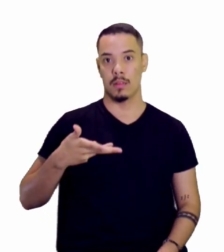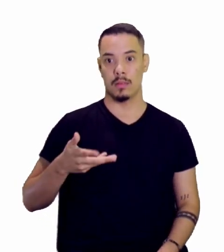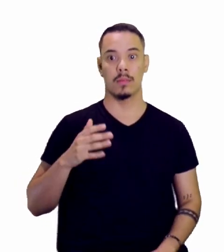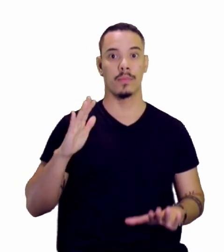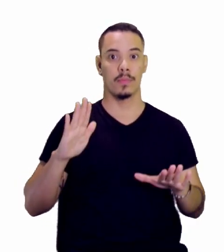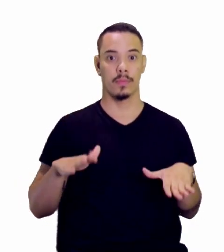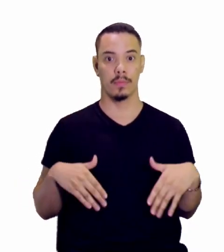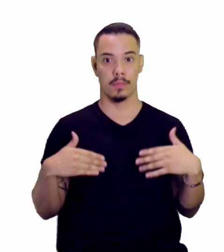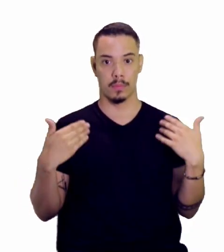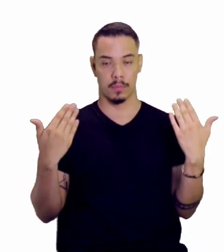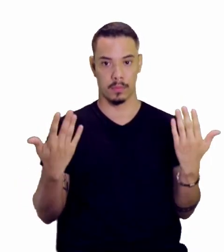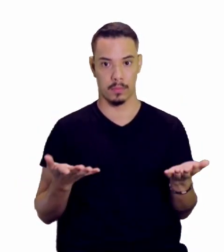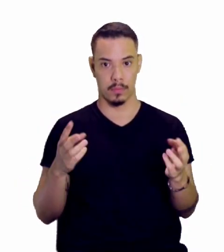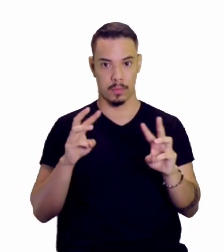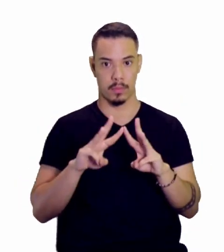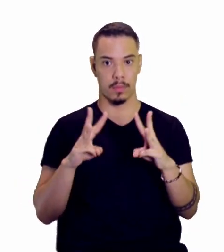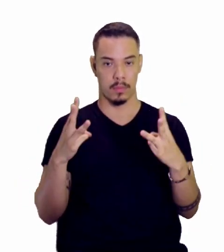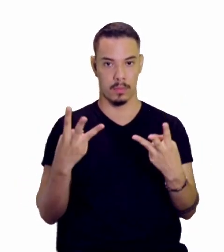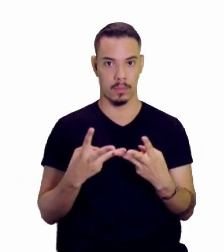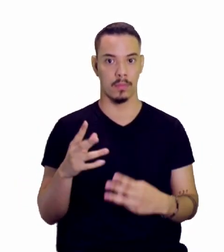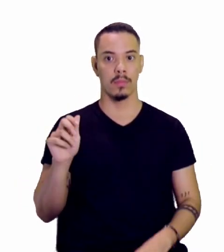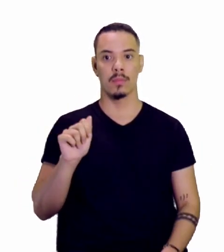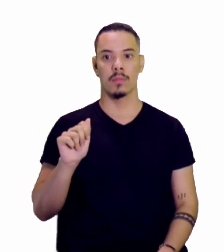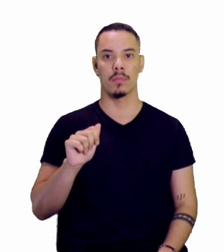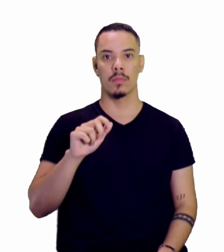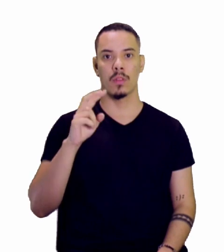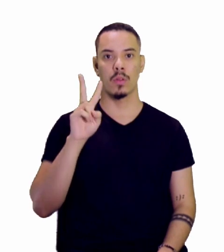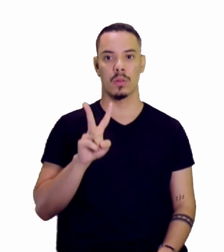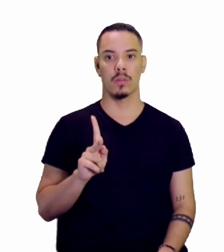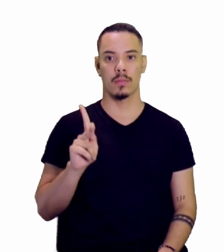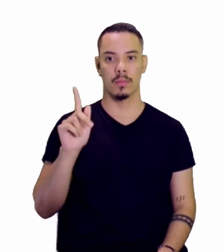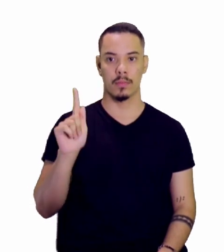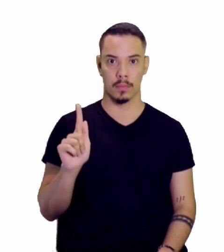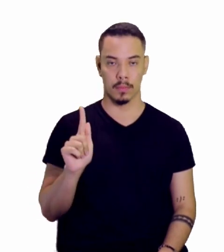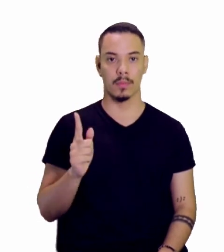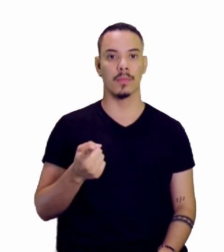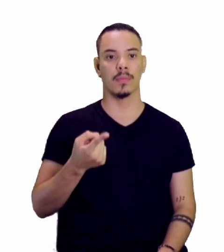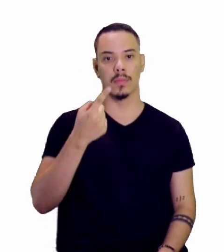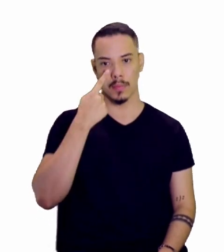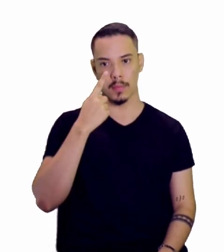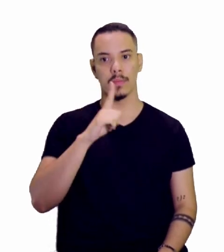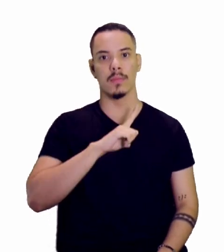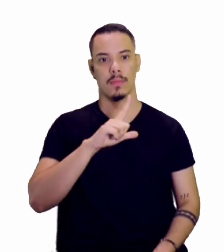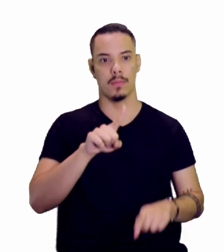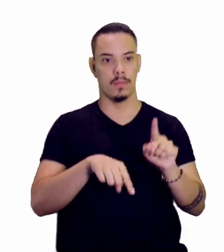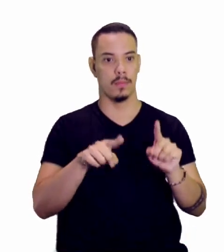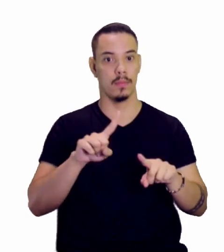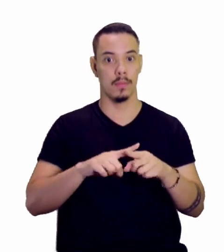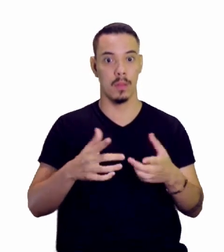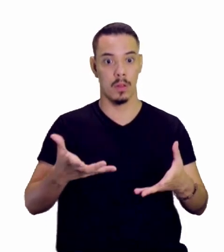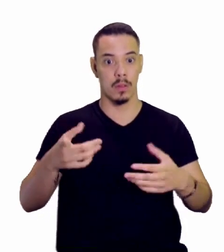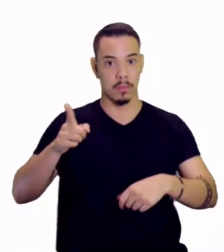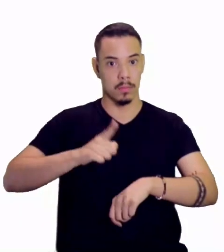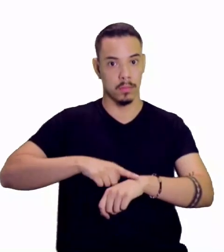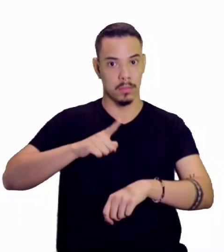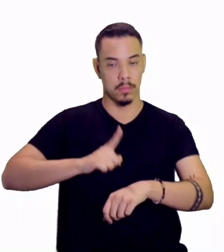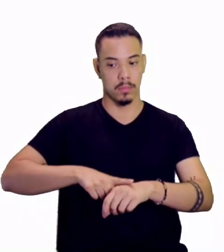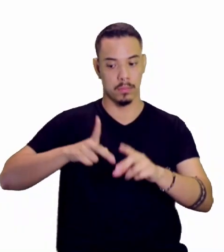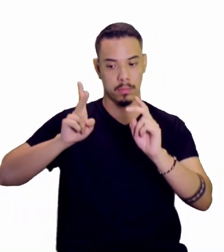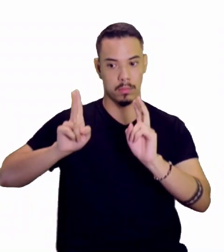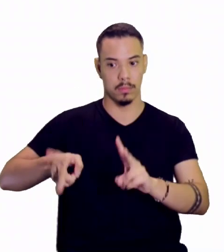pessoal, quando a massa de A vale quanto? 2 kg. Vamos Ele dar uma olhada? está variando, mas nós só queremos naquele instante que for